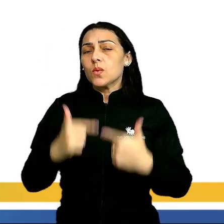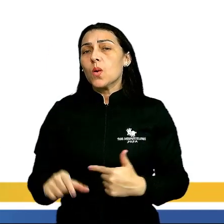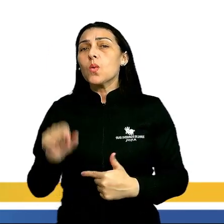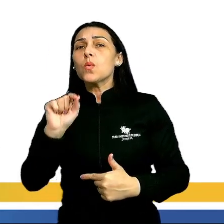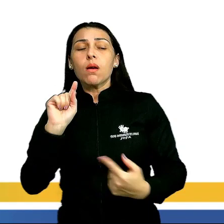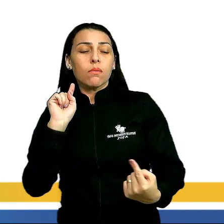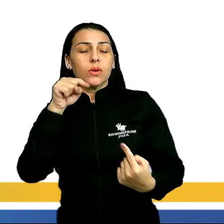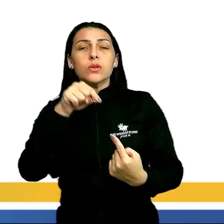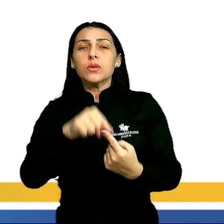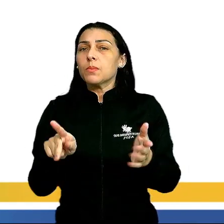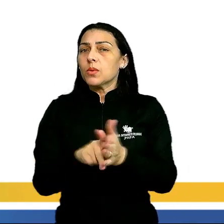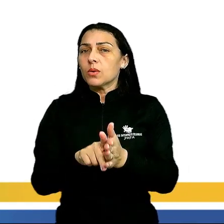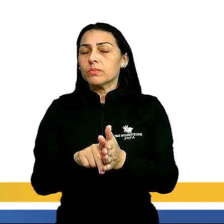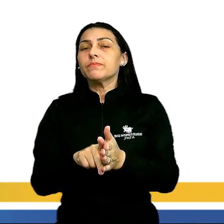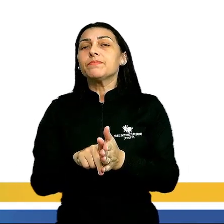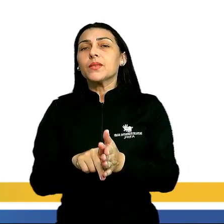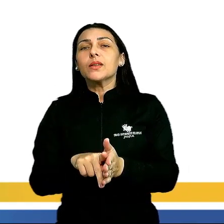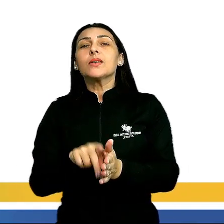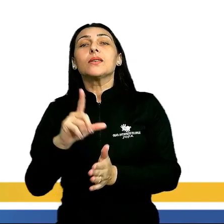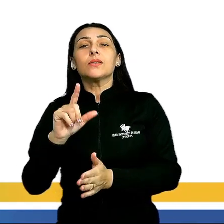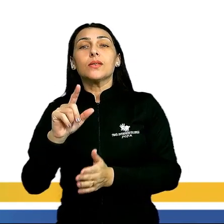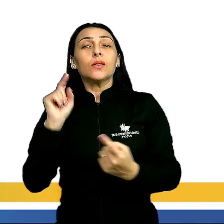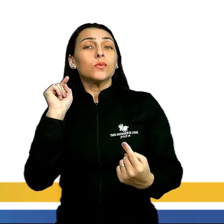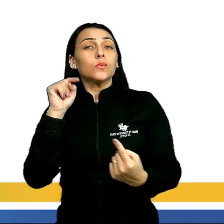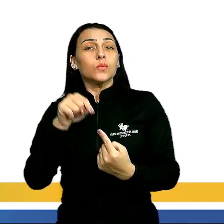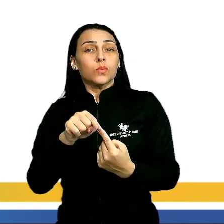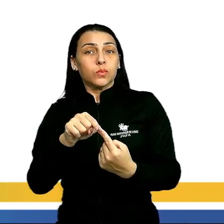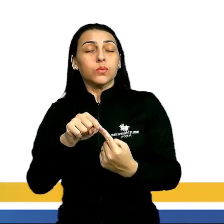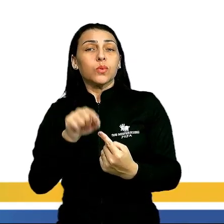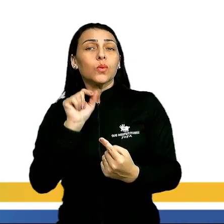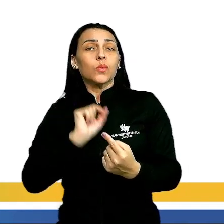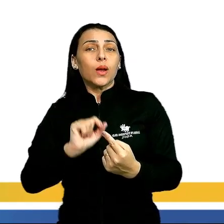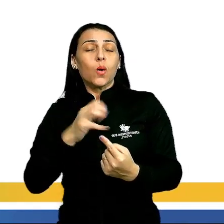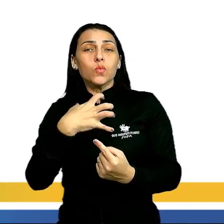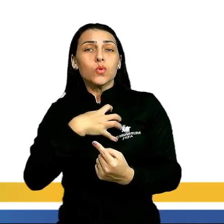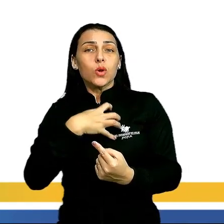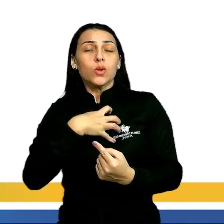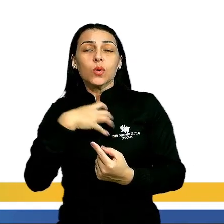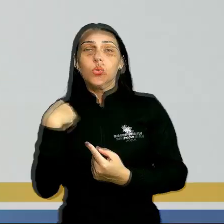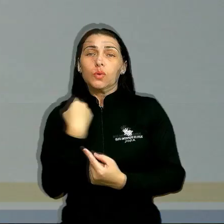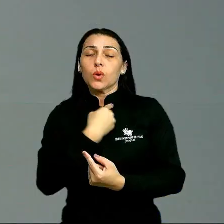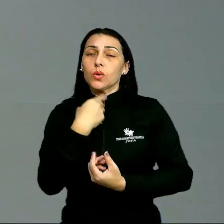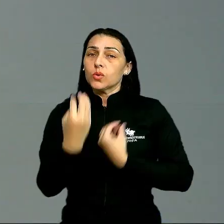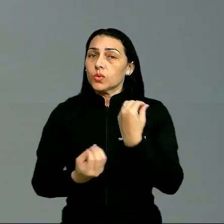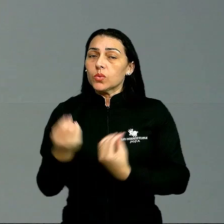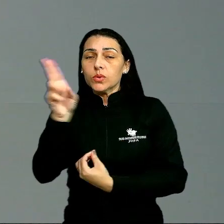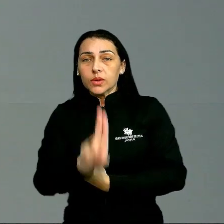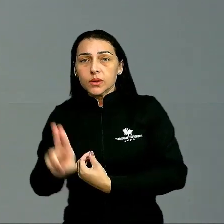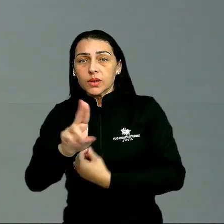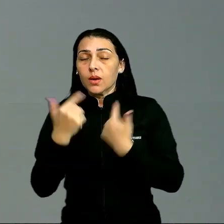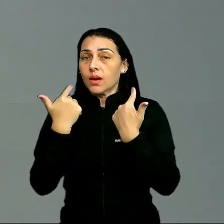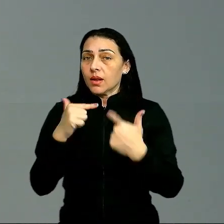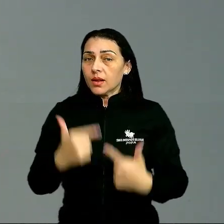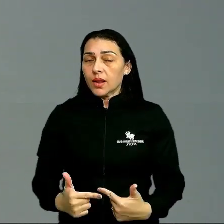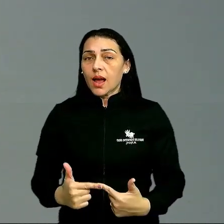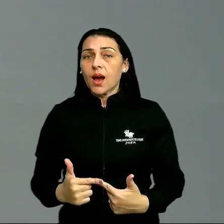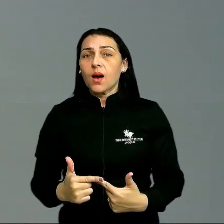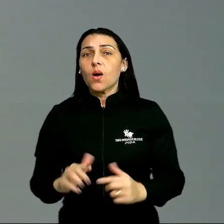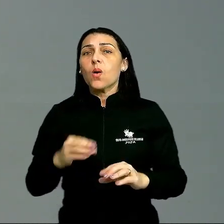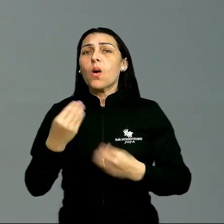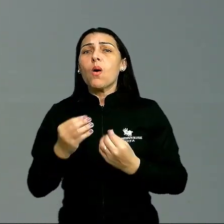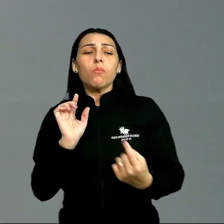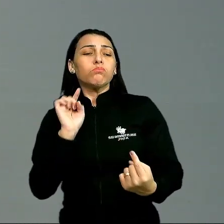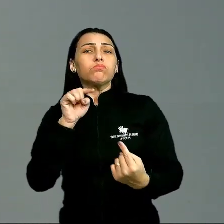seriam as funções da linguagem. Então, as funções da linguagem é as formas como nós utilizamos a linguagem, a intenção